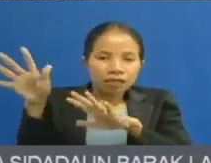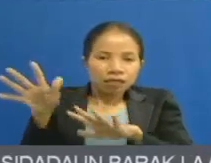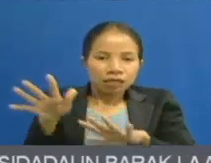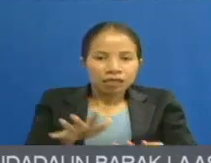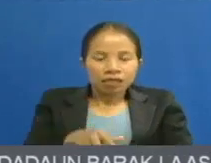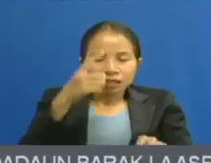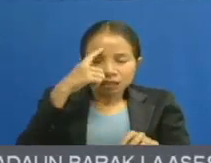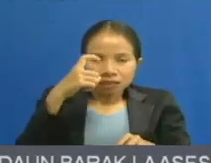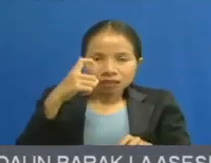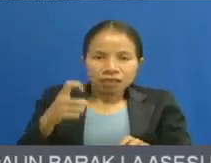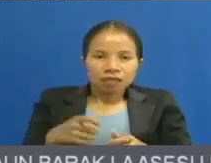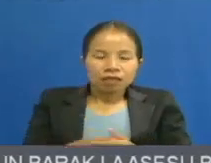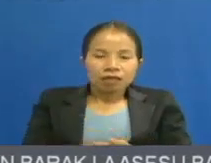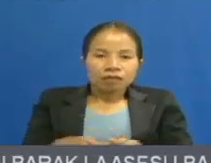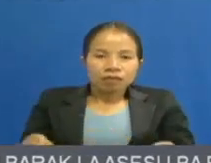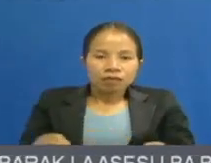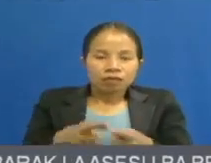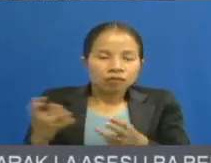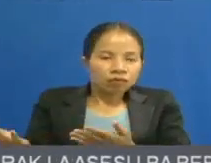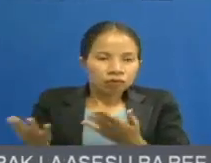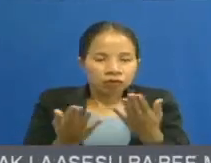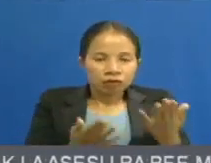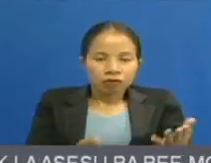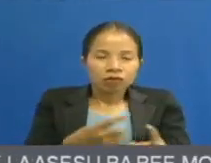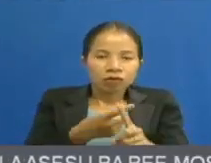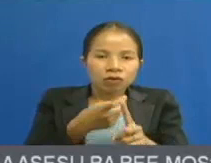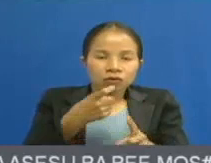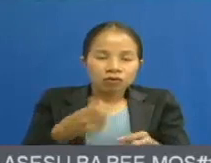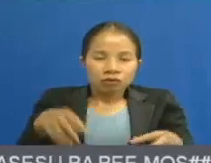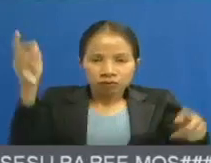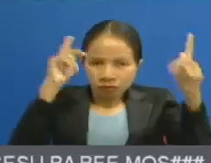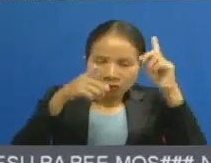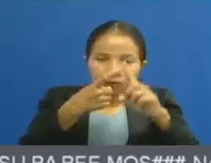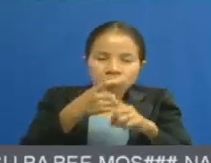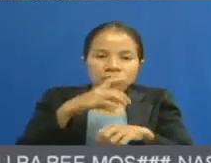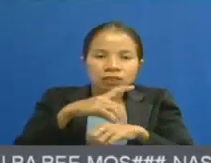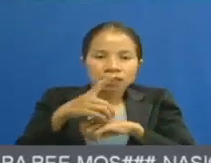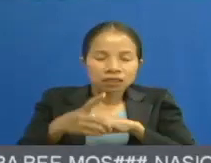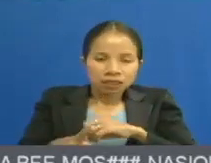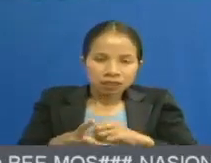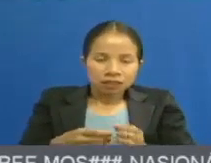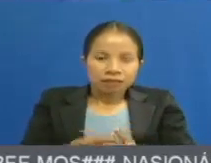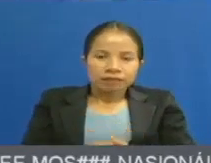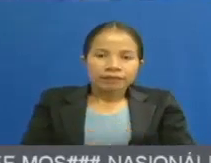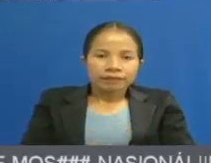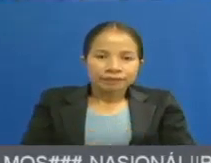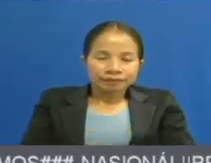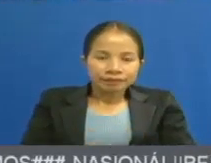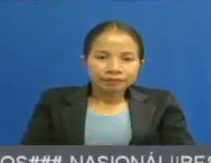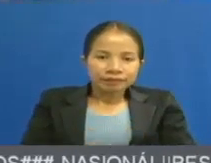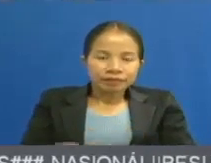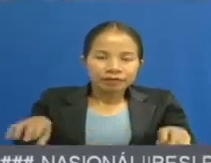tamba. Quando eu olho, não acontece, mas isso causa russi desastre natural de Nien. Toda